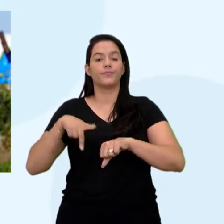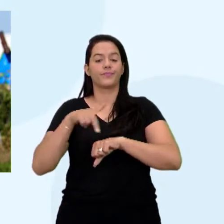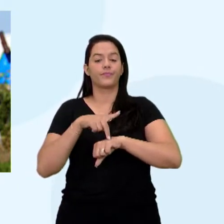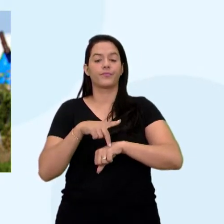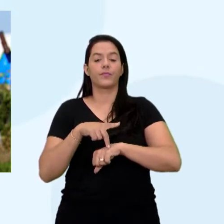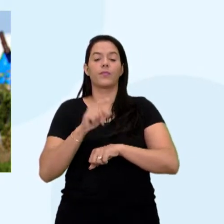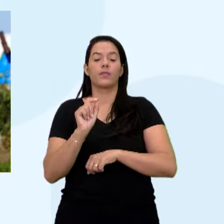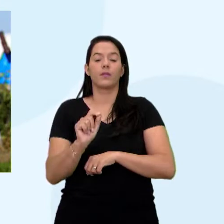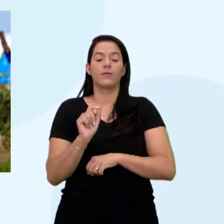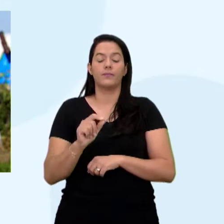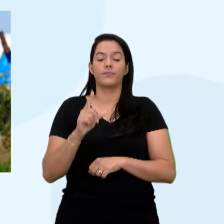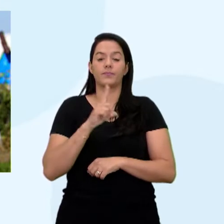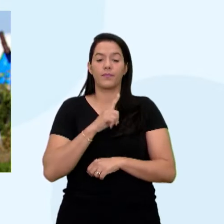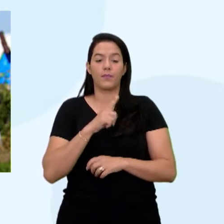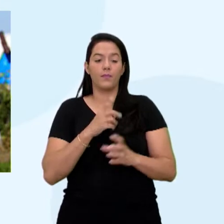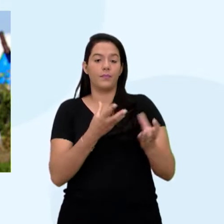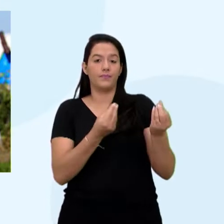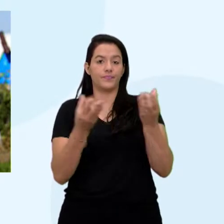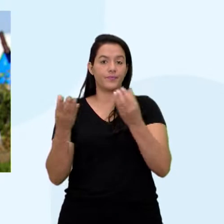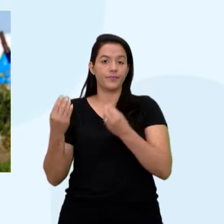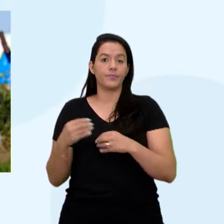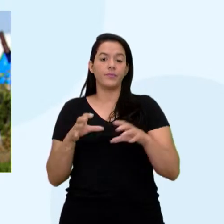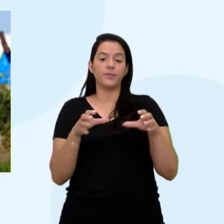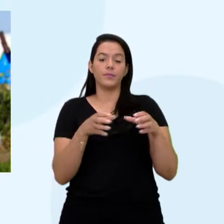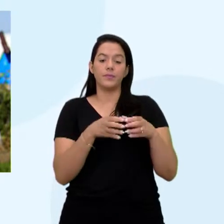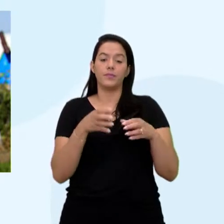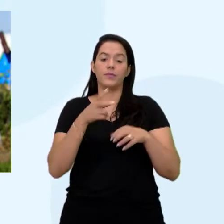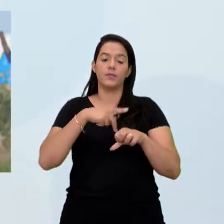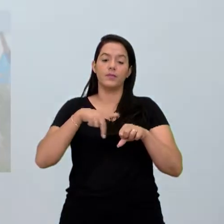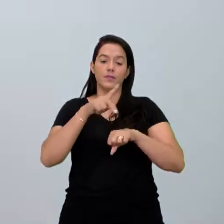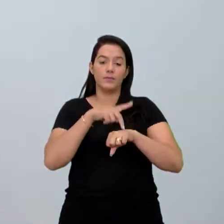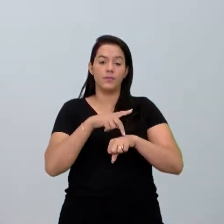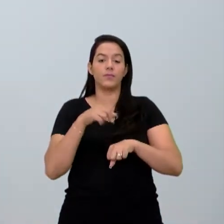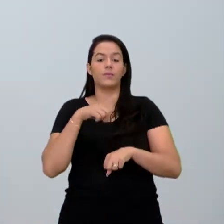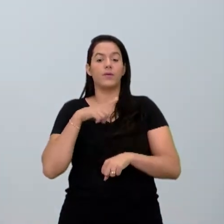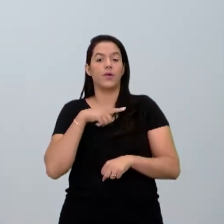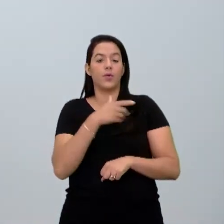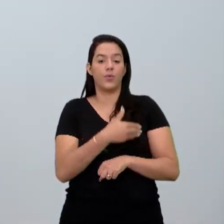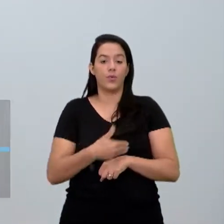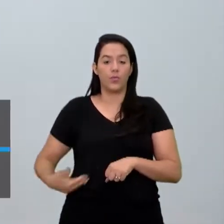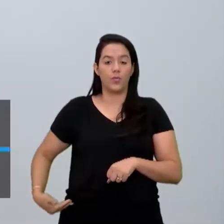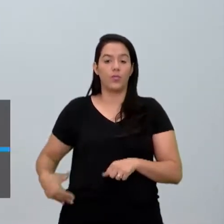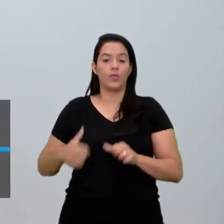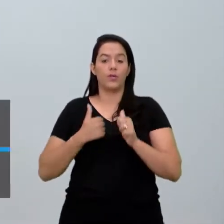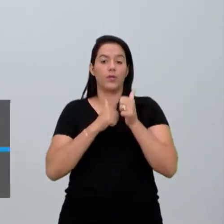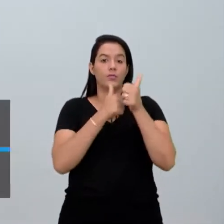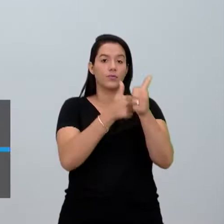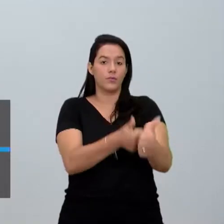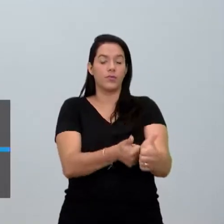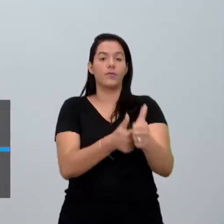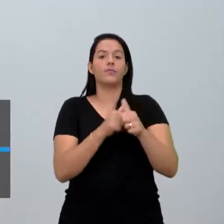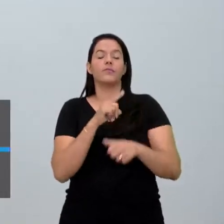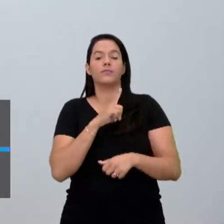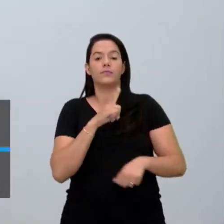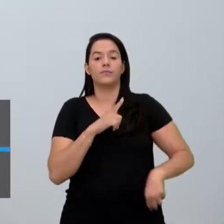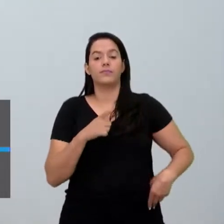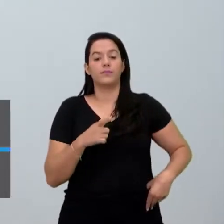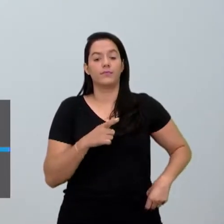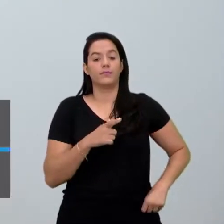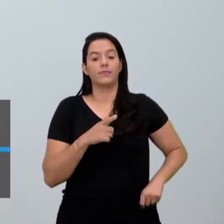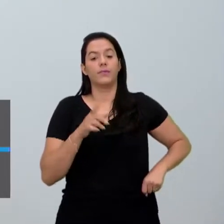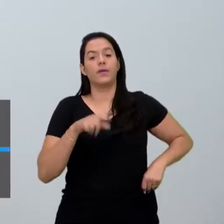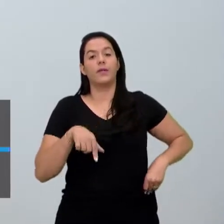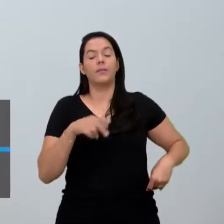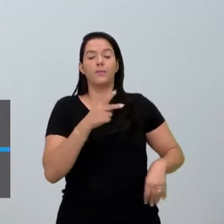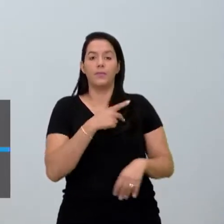tem muitas etnias que fazem parte de um país cujo governo persegue essas etnias. É uma questão